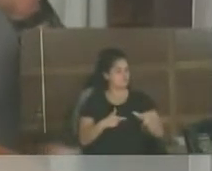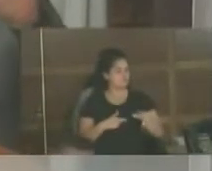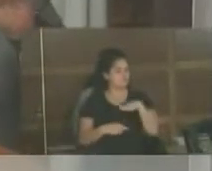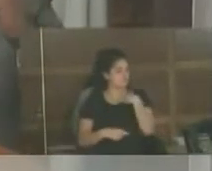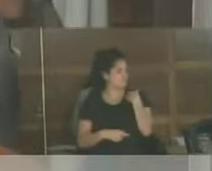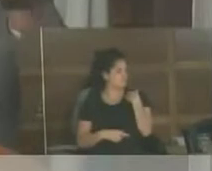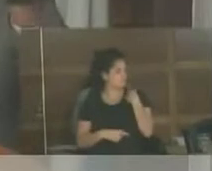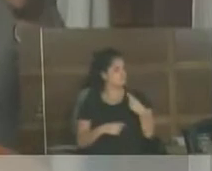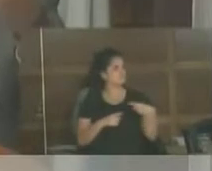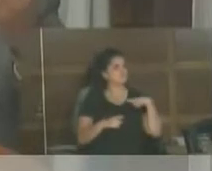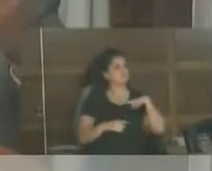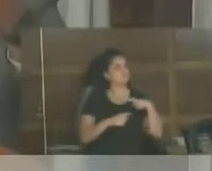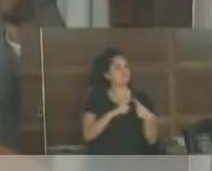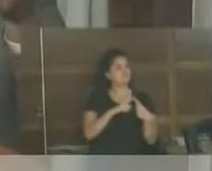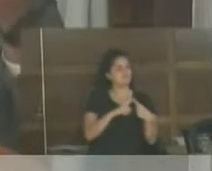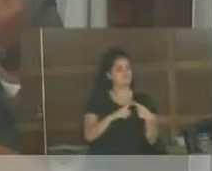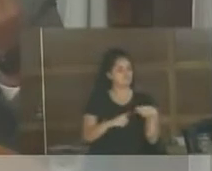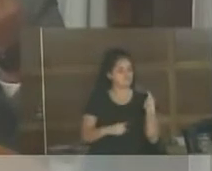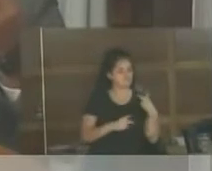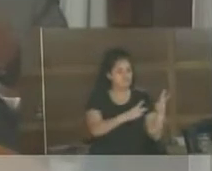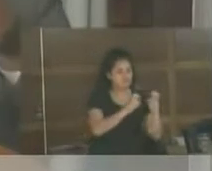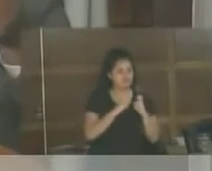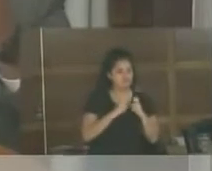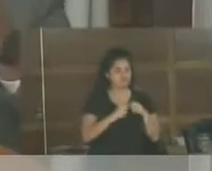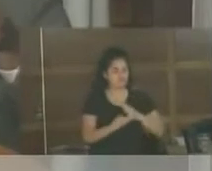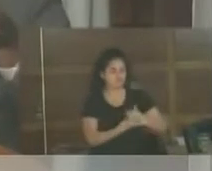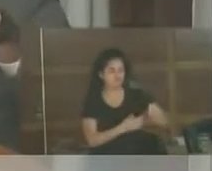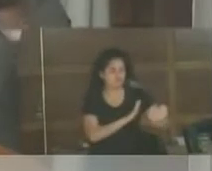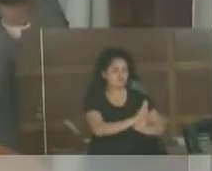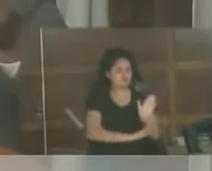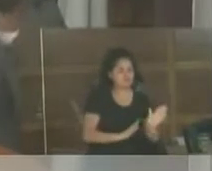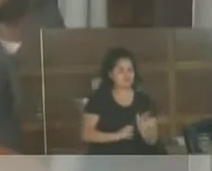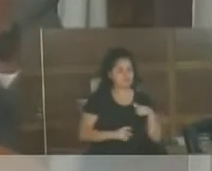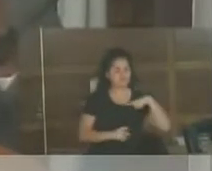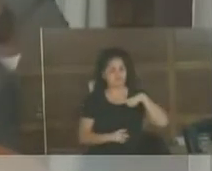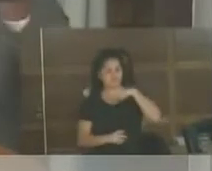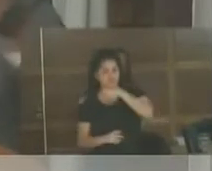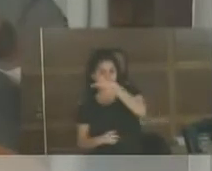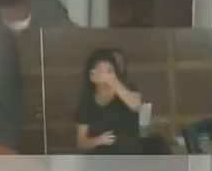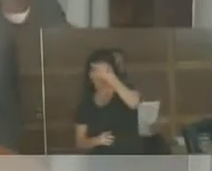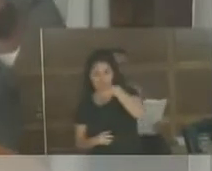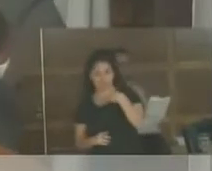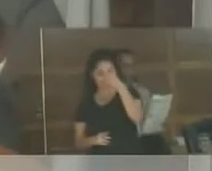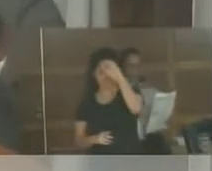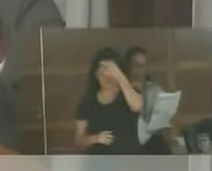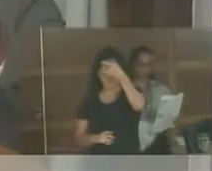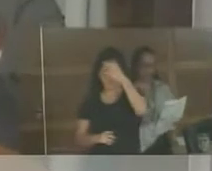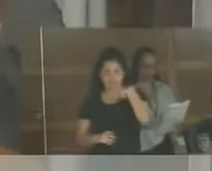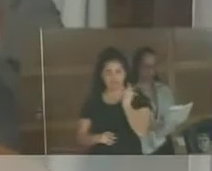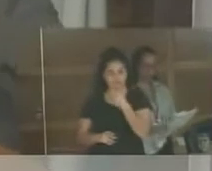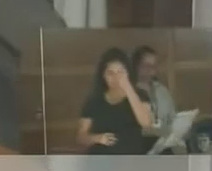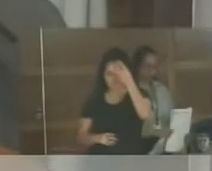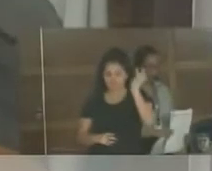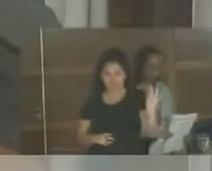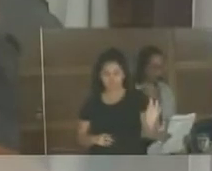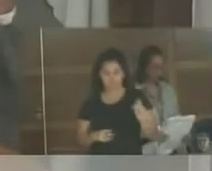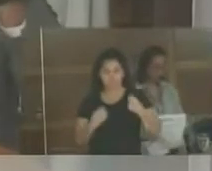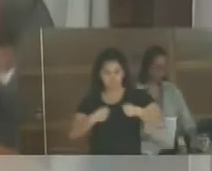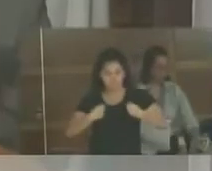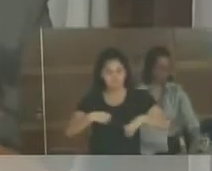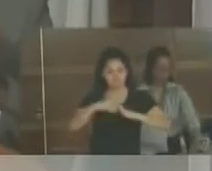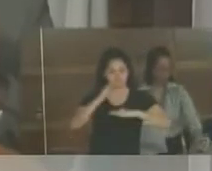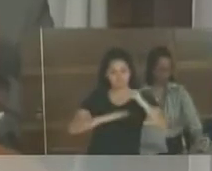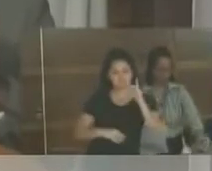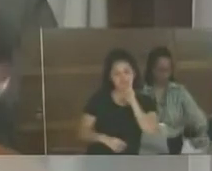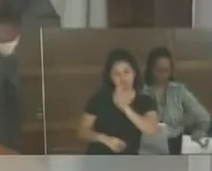suicídio. Tem aquele que a gente identificou e está tratando, e tem aquele que a gente ainda não identificou. Então, nós temos que ter profissionais para identificar, olha, essa pessoa está indo